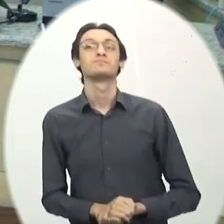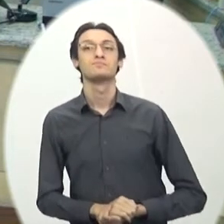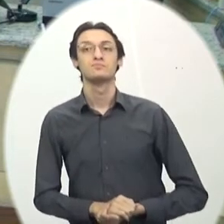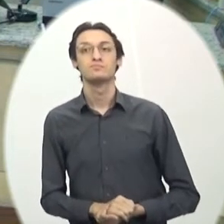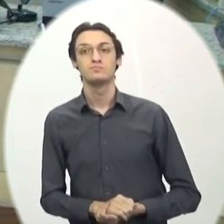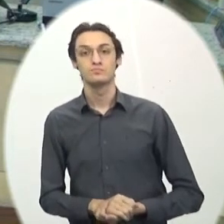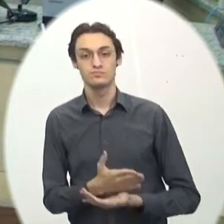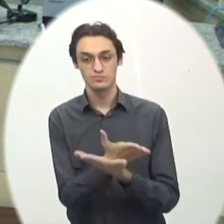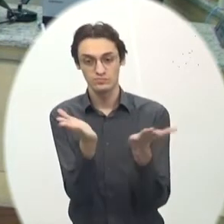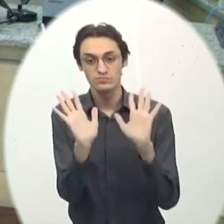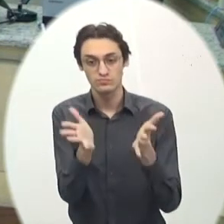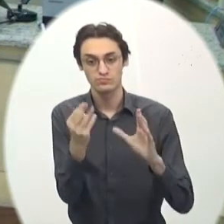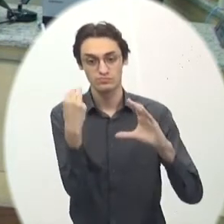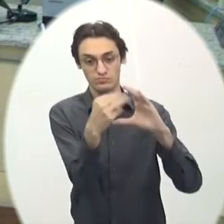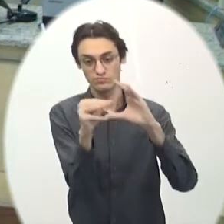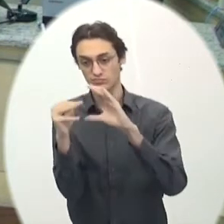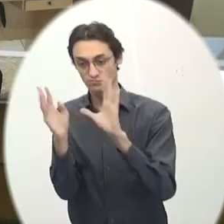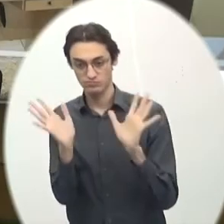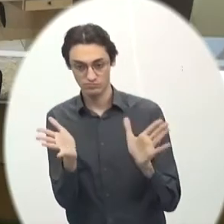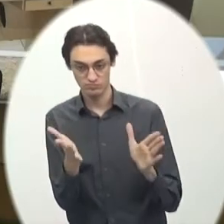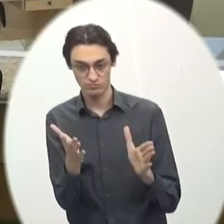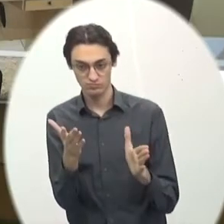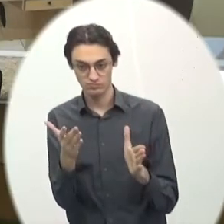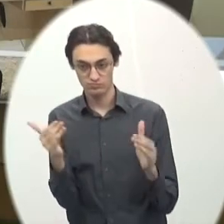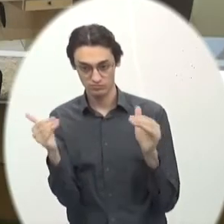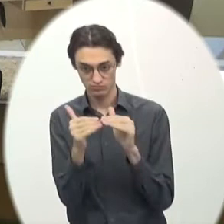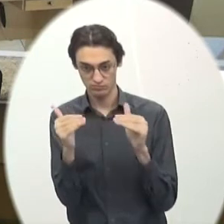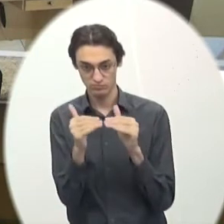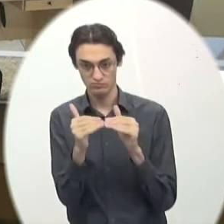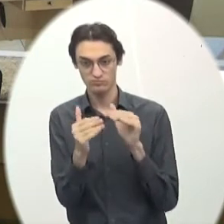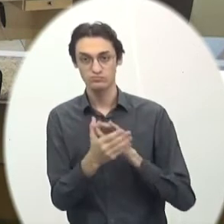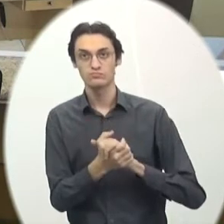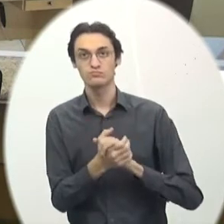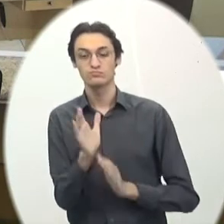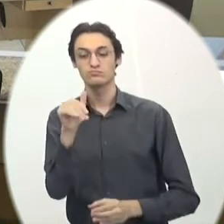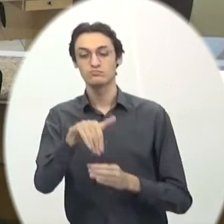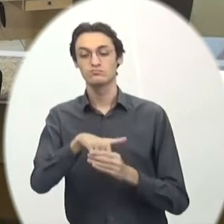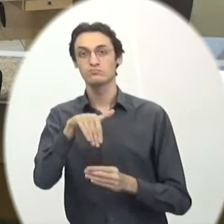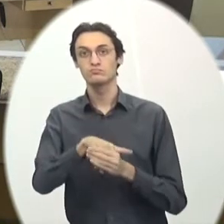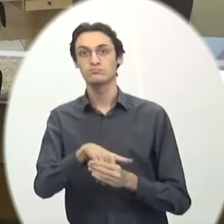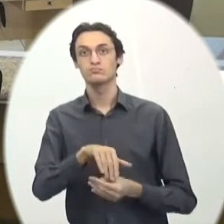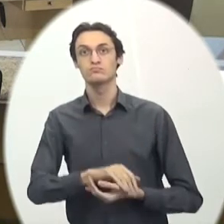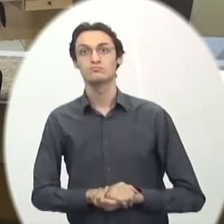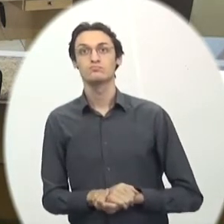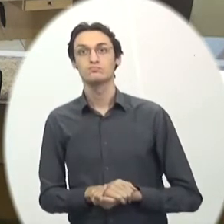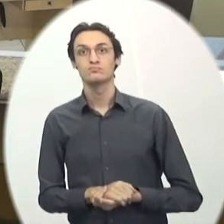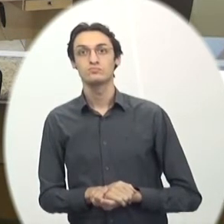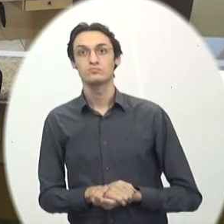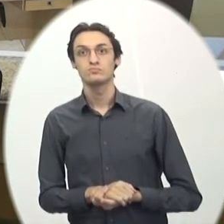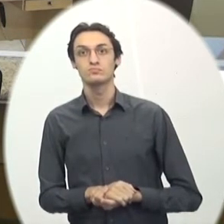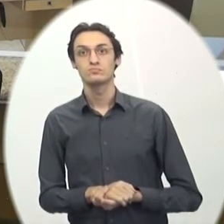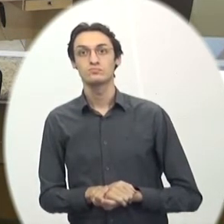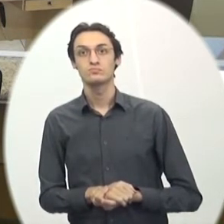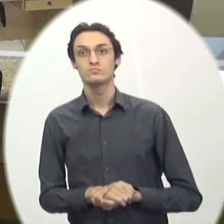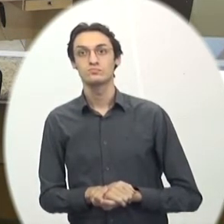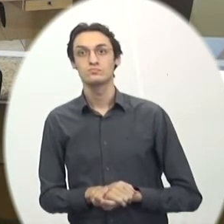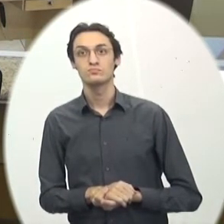Todos receberam a ata? Todos de acordo? Em votação, então. Se não tiver ninguém que